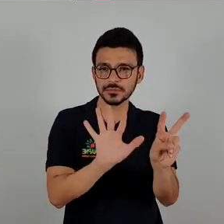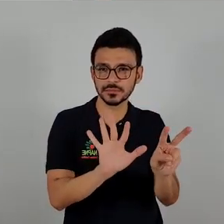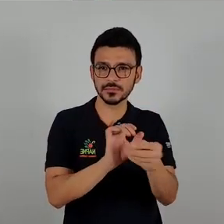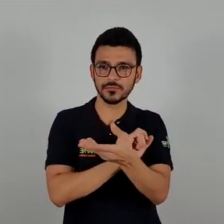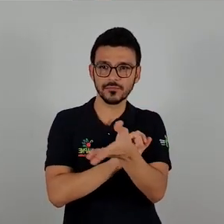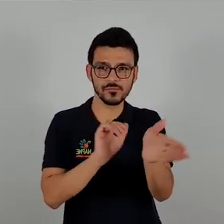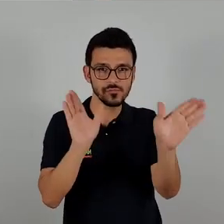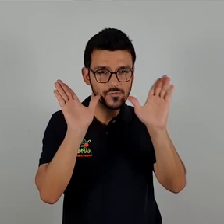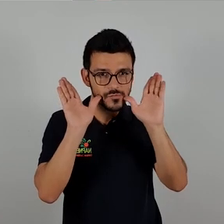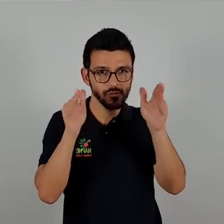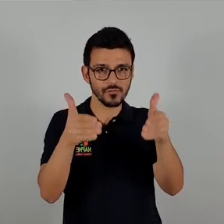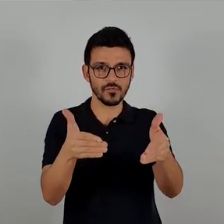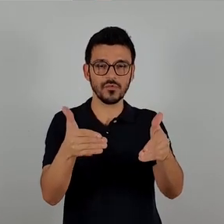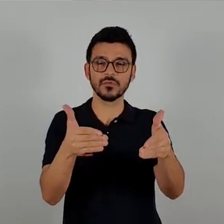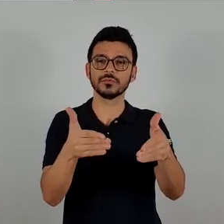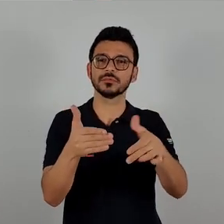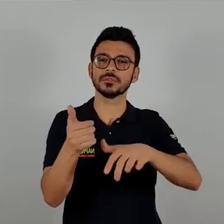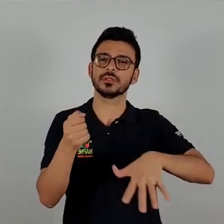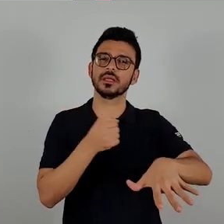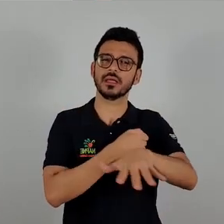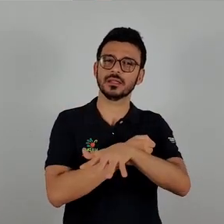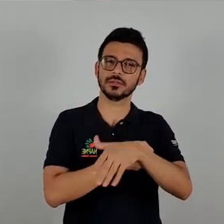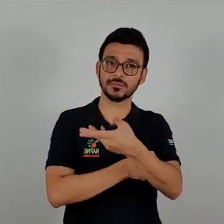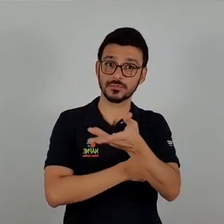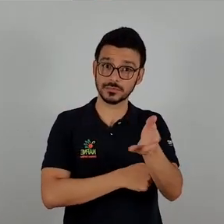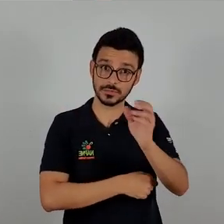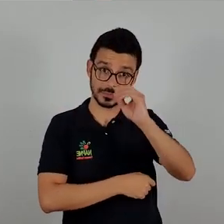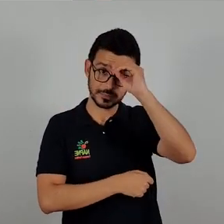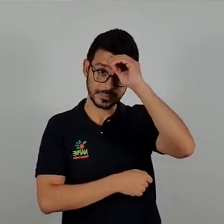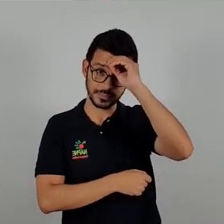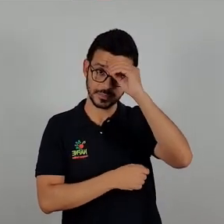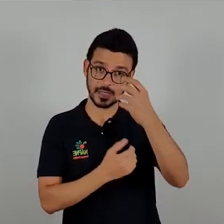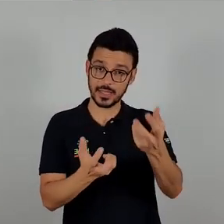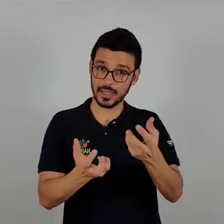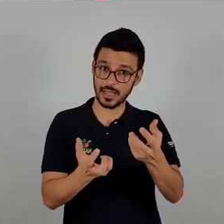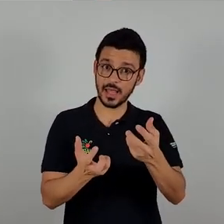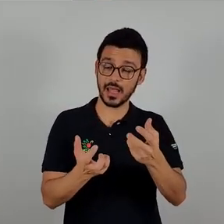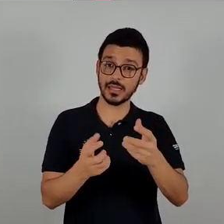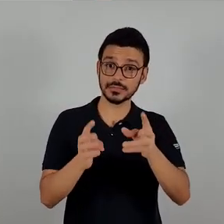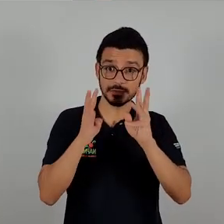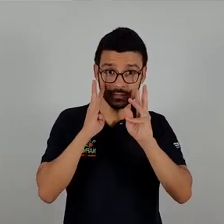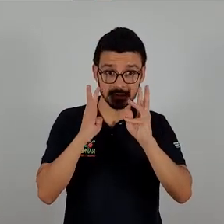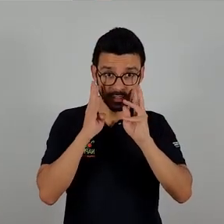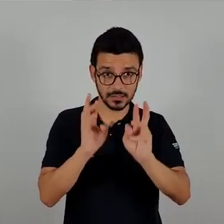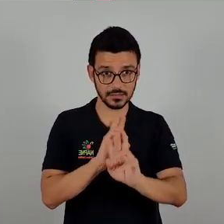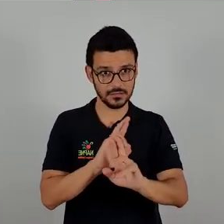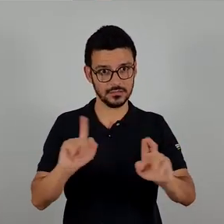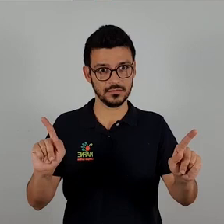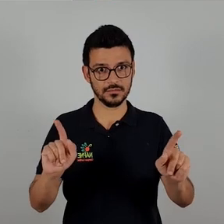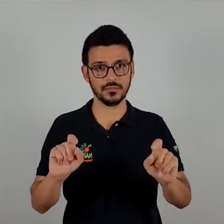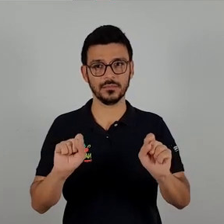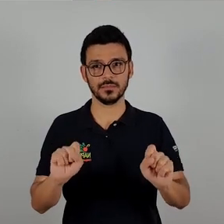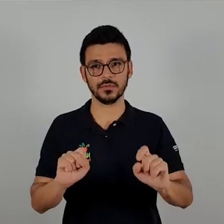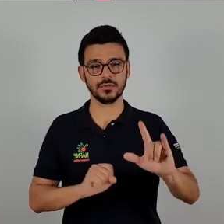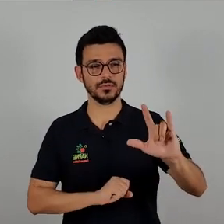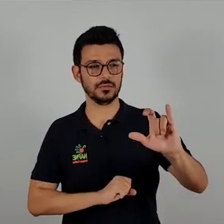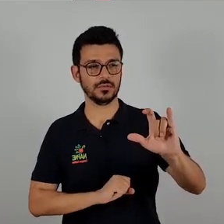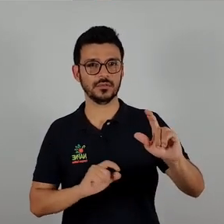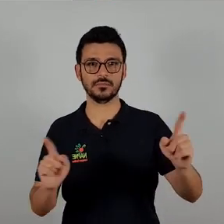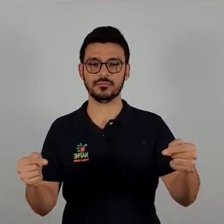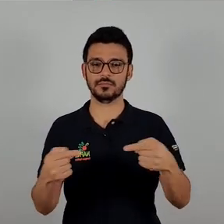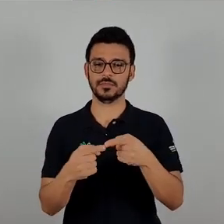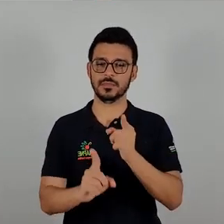bom? Alguma dúvida, algum comentário? Conseguiram ver os vídeos ali? O que acharam? Fico à vontade aqui para tirar